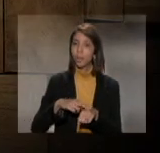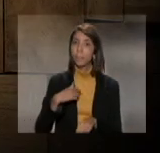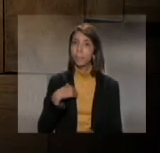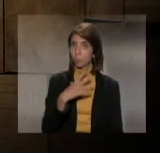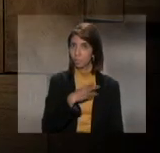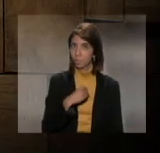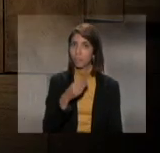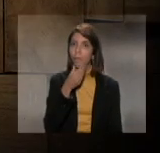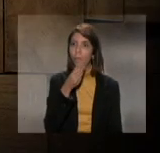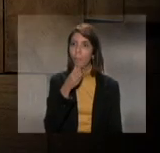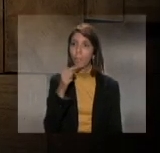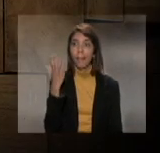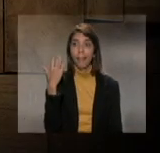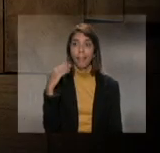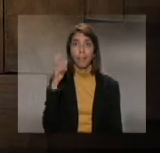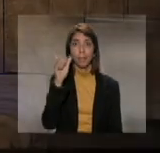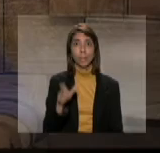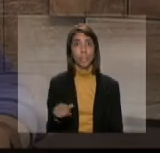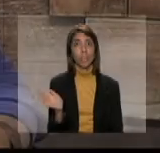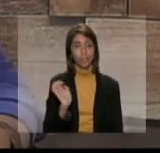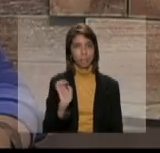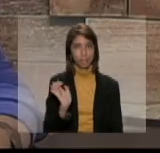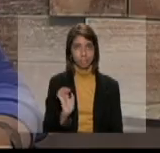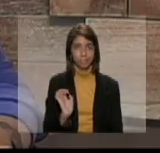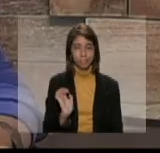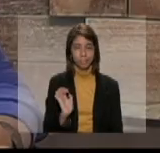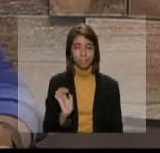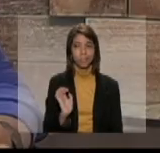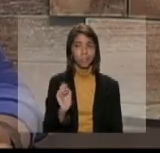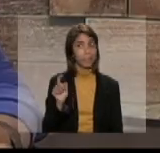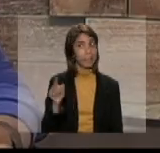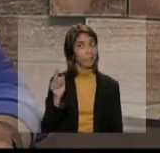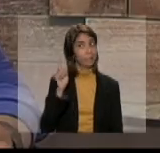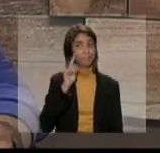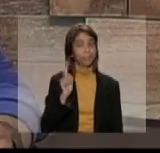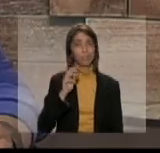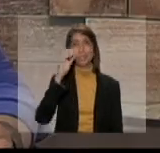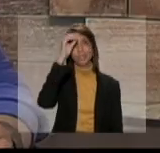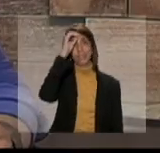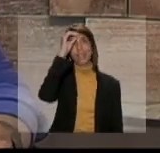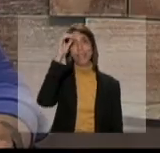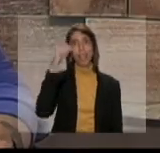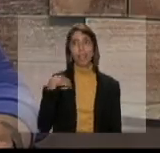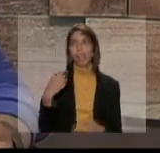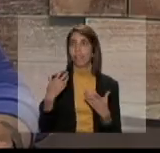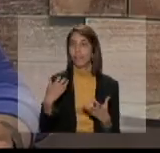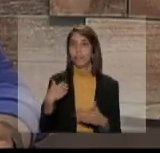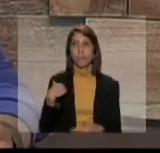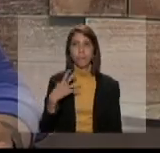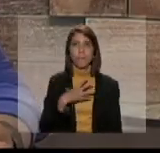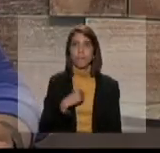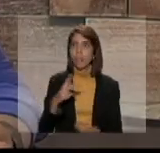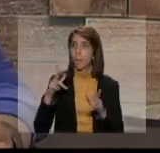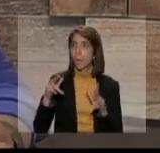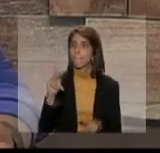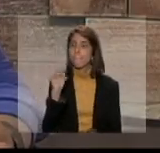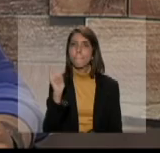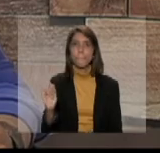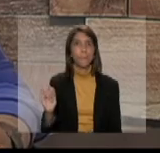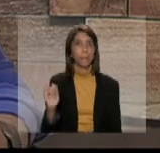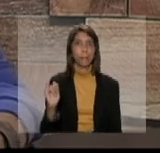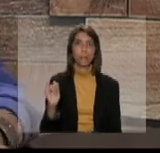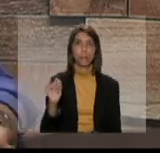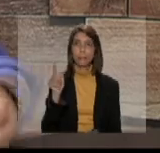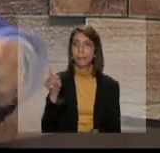bruno gagliasso que era gay e ela não sabia tudo que ela queria que o filho fosse igual ao pai que era